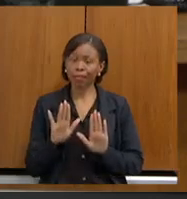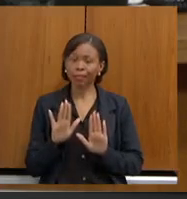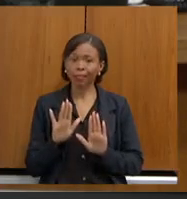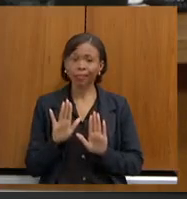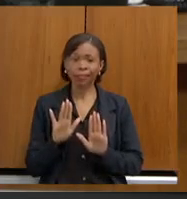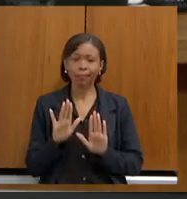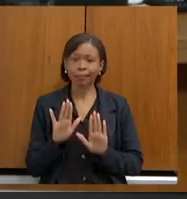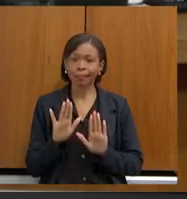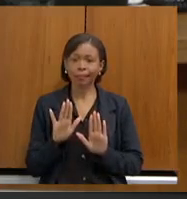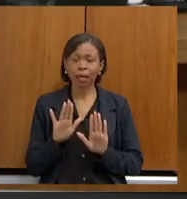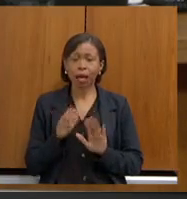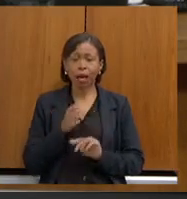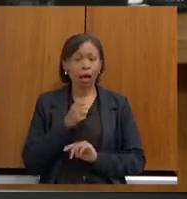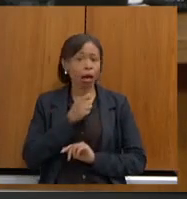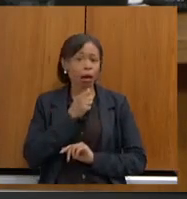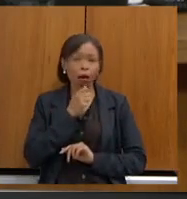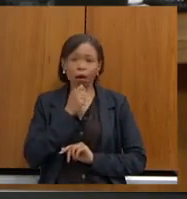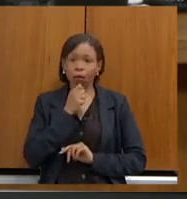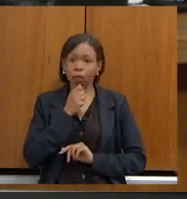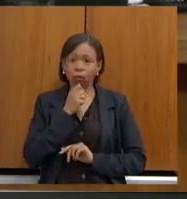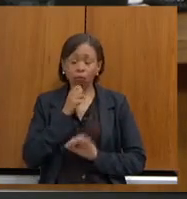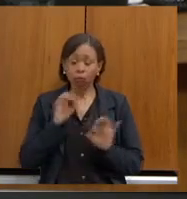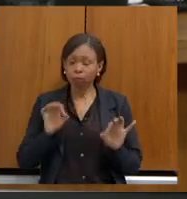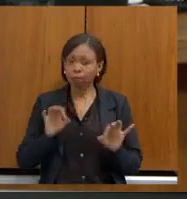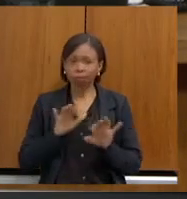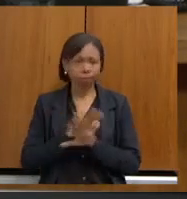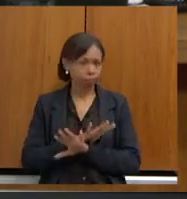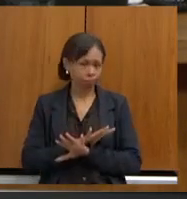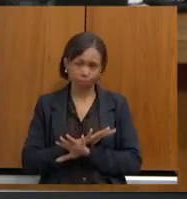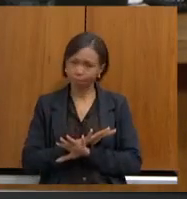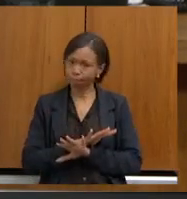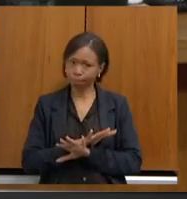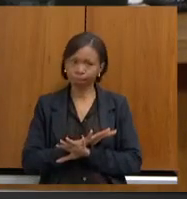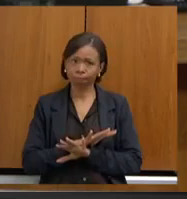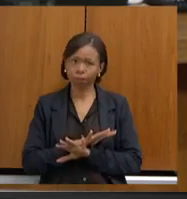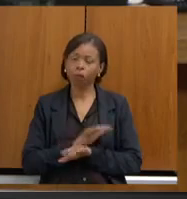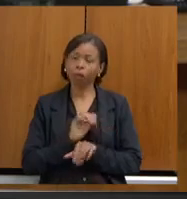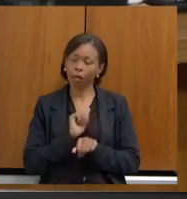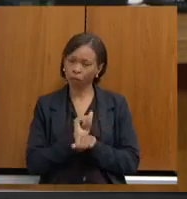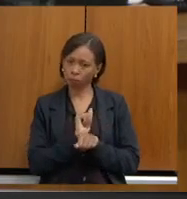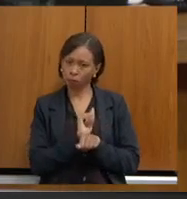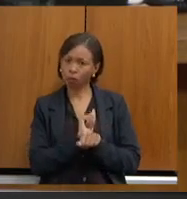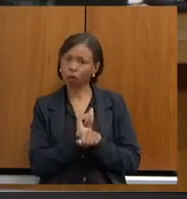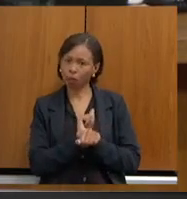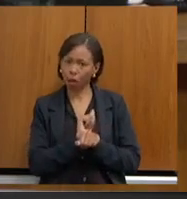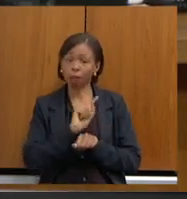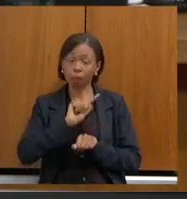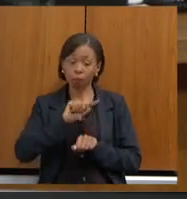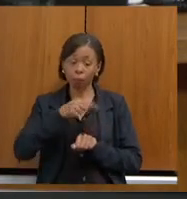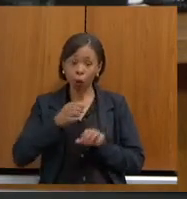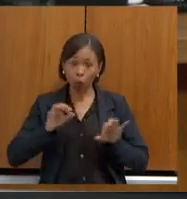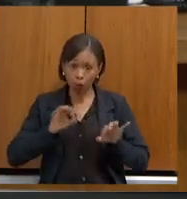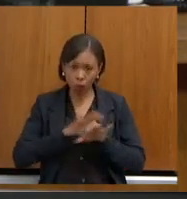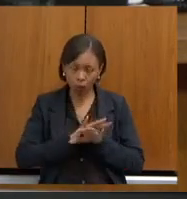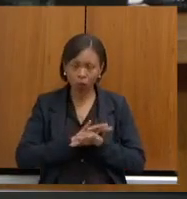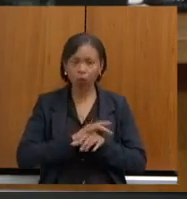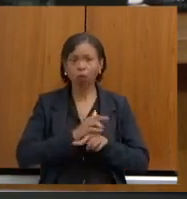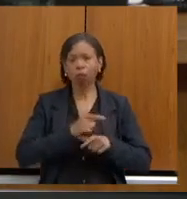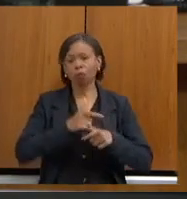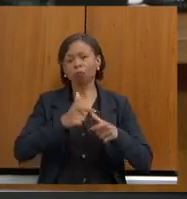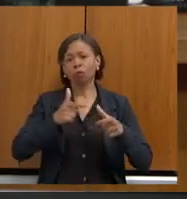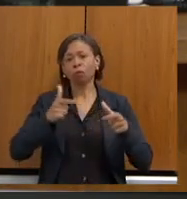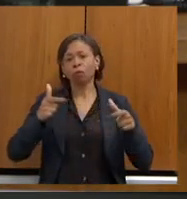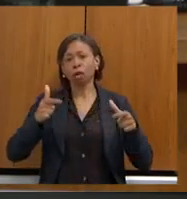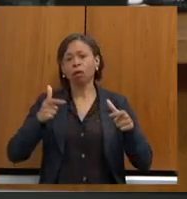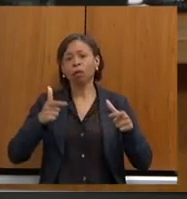enquanto ele não estiver devidamente consolidado Não ampliaremos Para o atendimento a situações